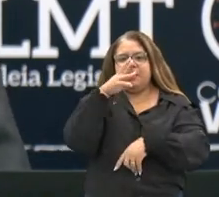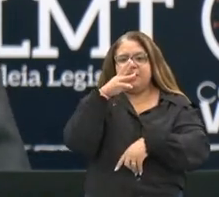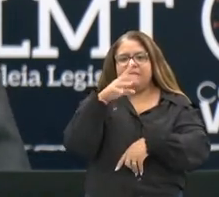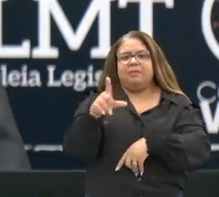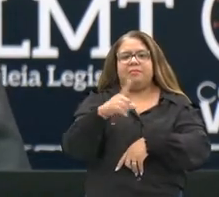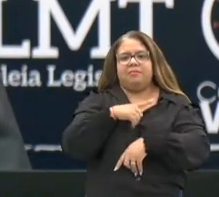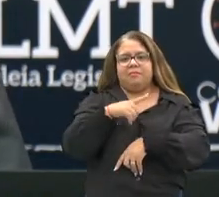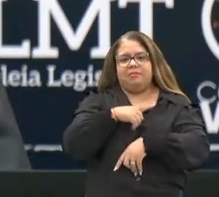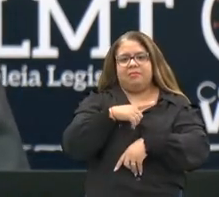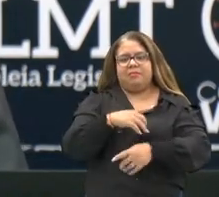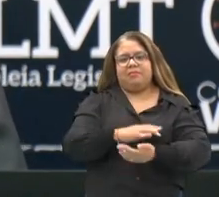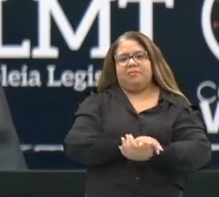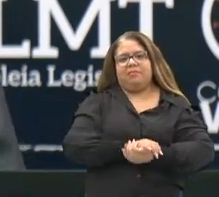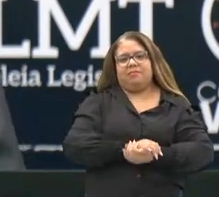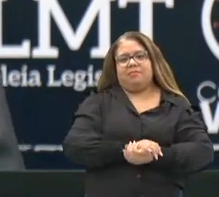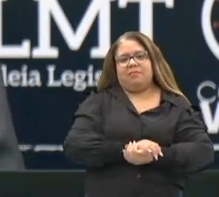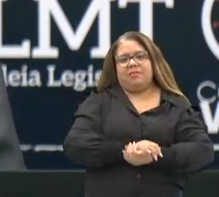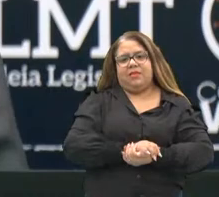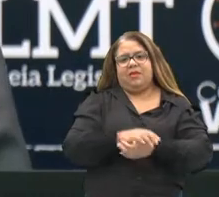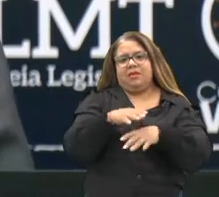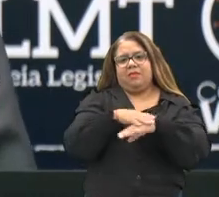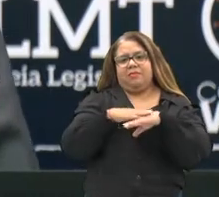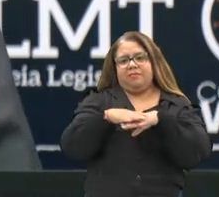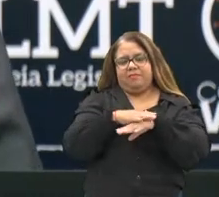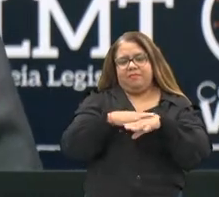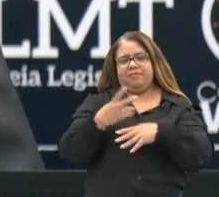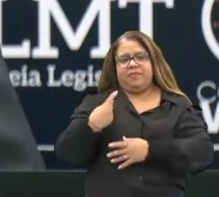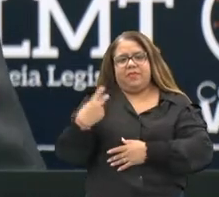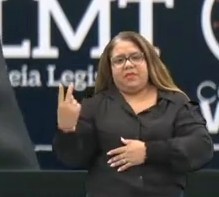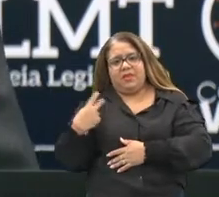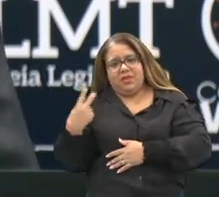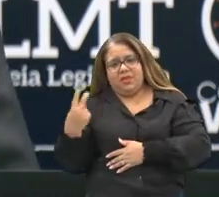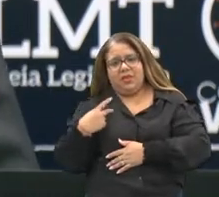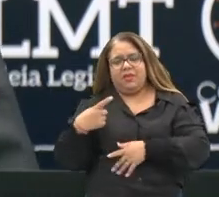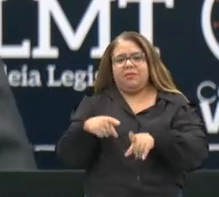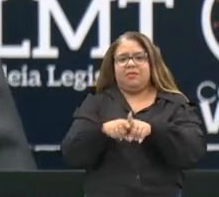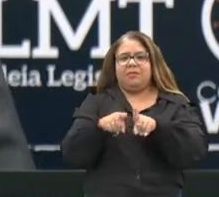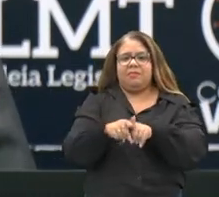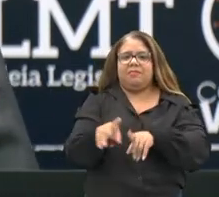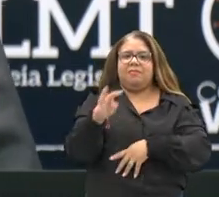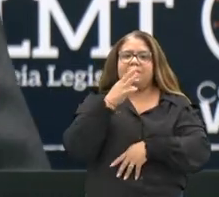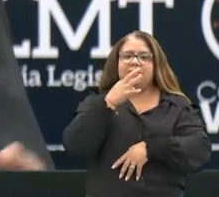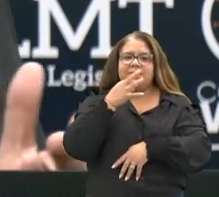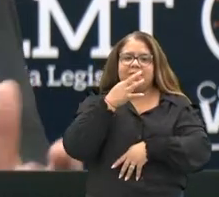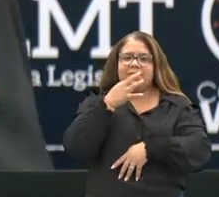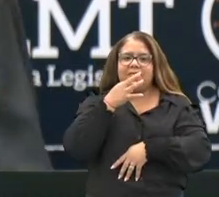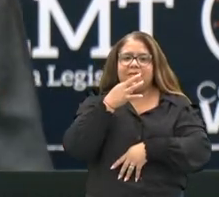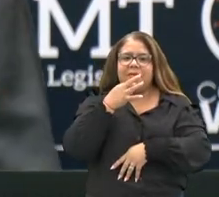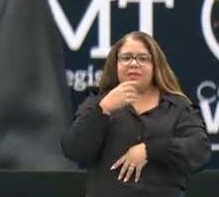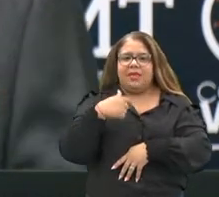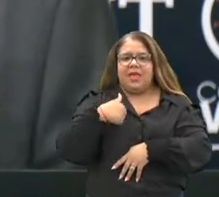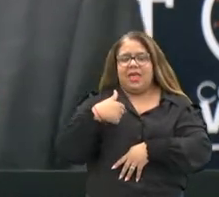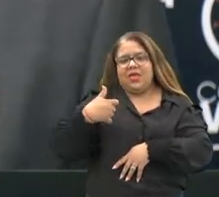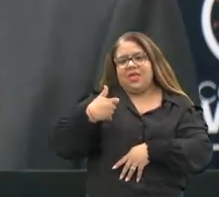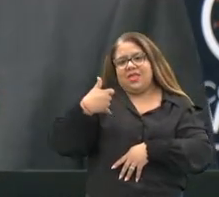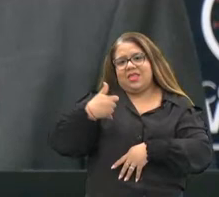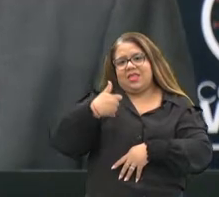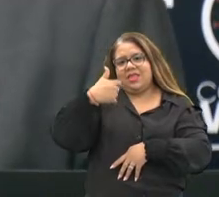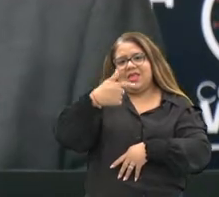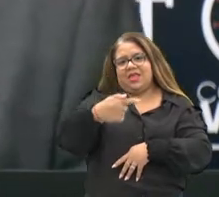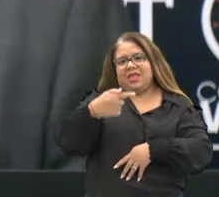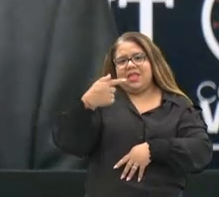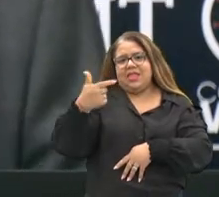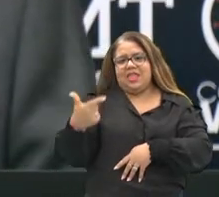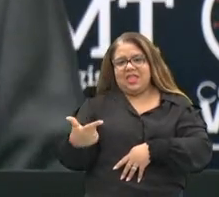eu também tenho. Na medida, eu conversava com o Júlio, que também conhecia o Filinto Miller. Hoje já estou com 72 anos, né, Ali?